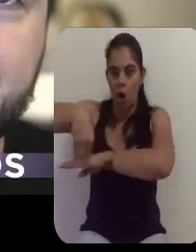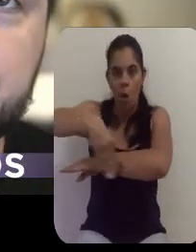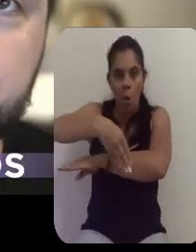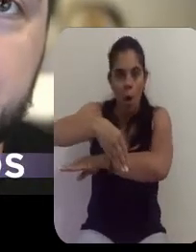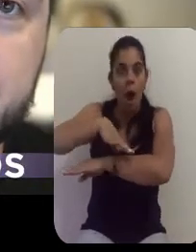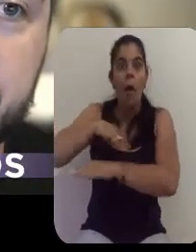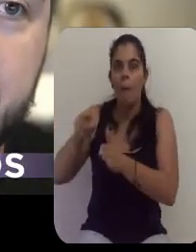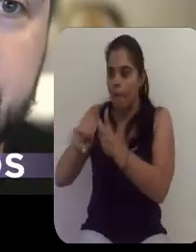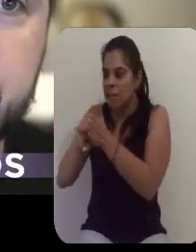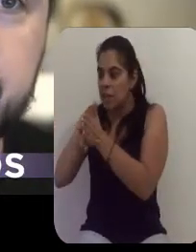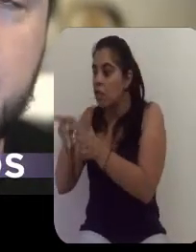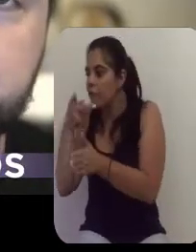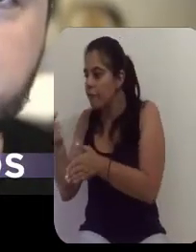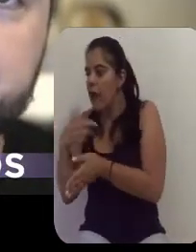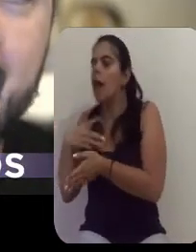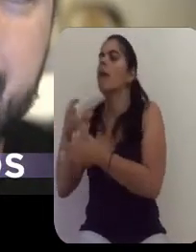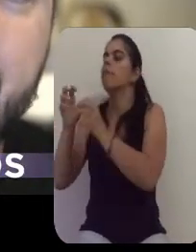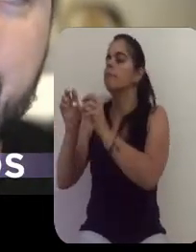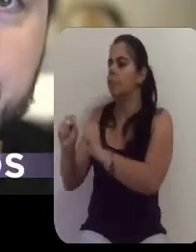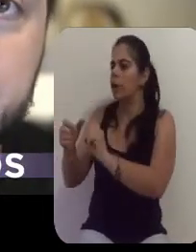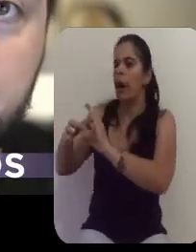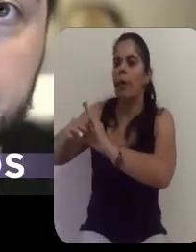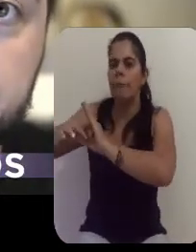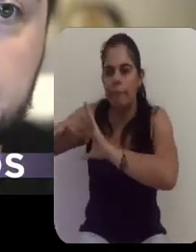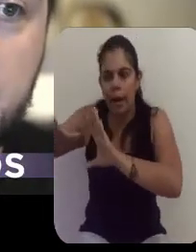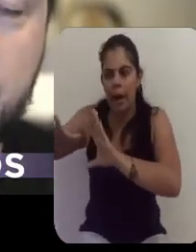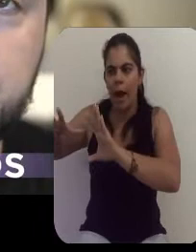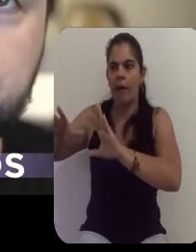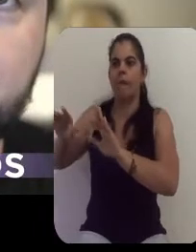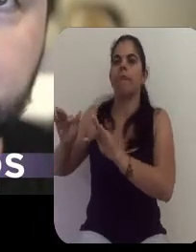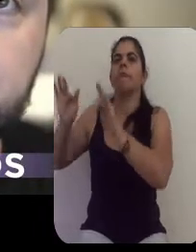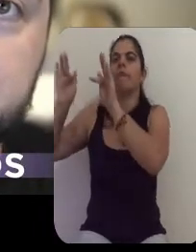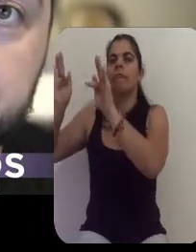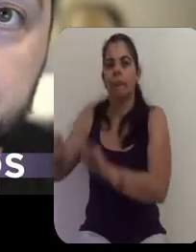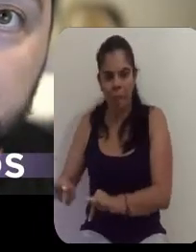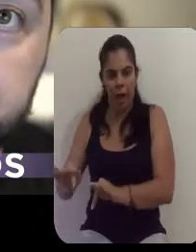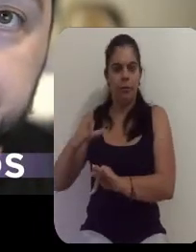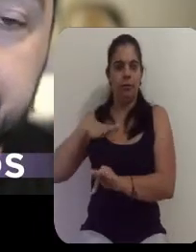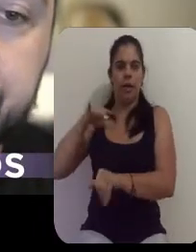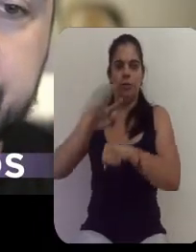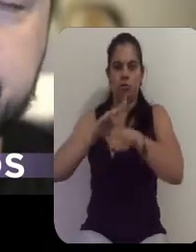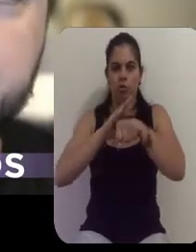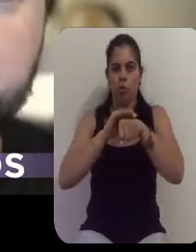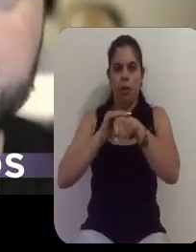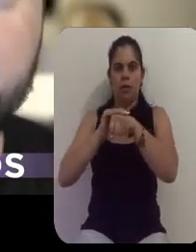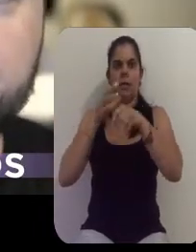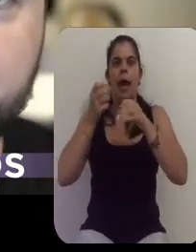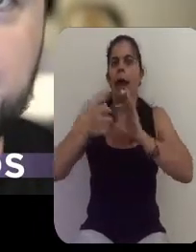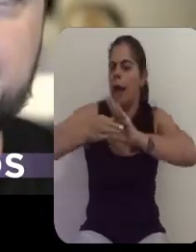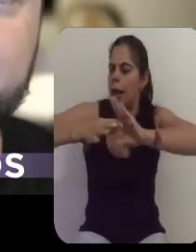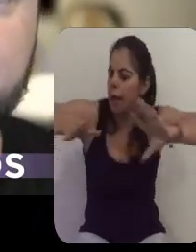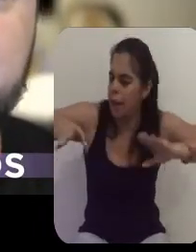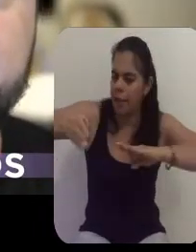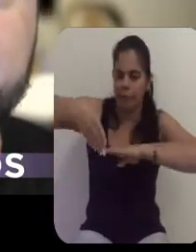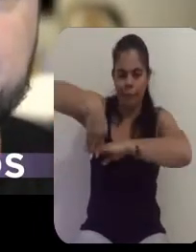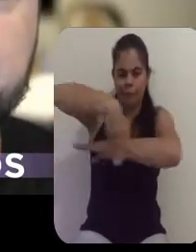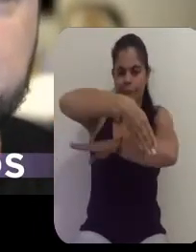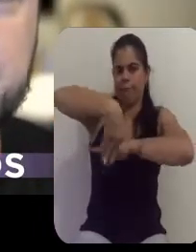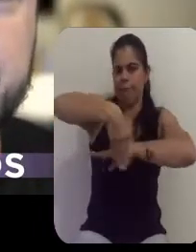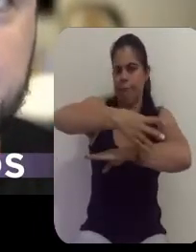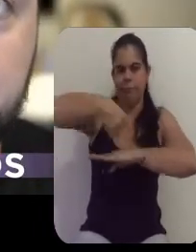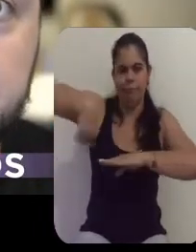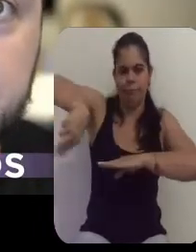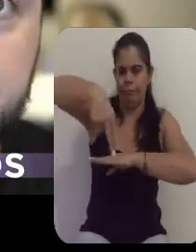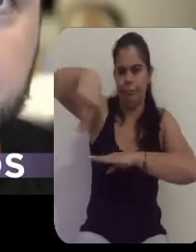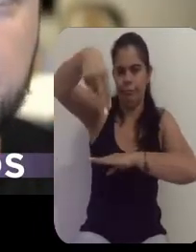por uma fase de supressão dessa, a gente pode acabar com os casos e com isso ficar livre para circular. Que de qualquer forma a gente vai ter que manter as